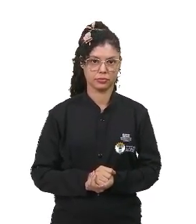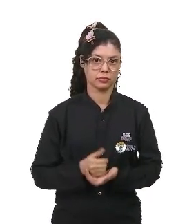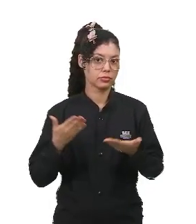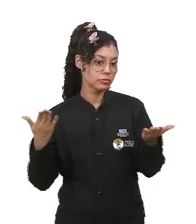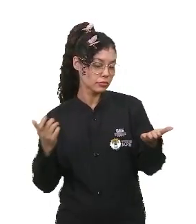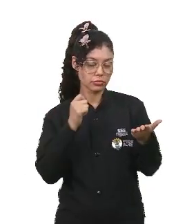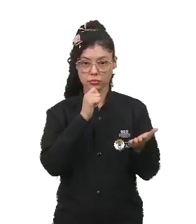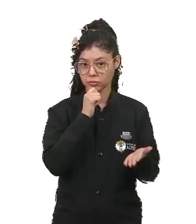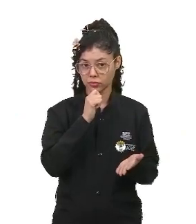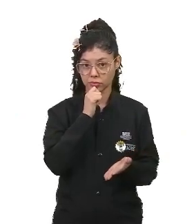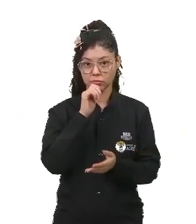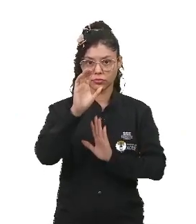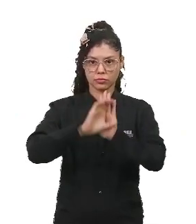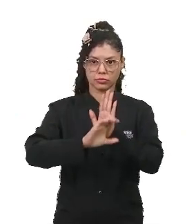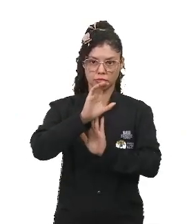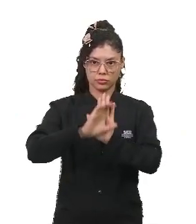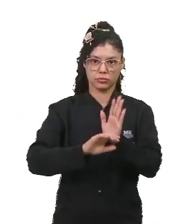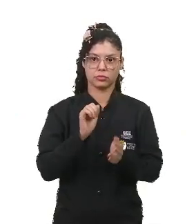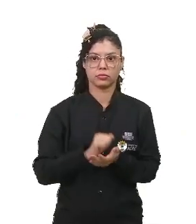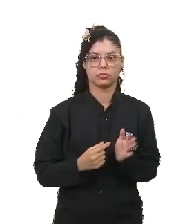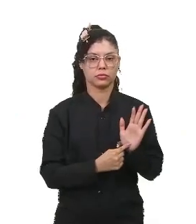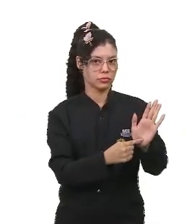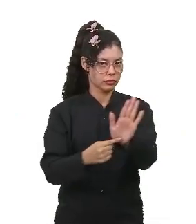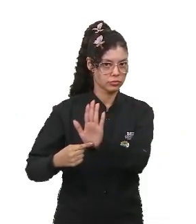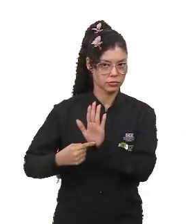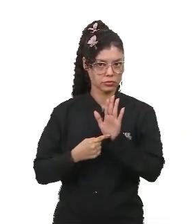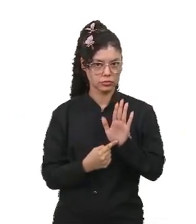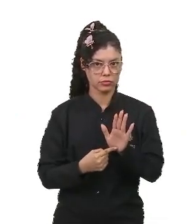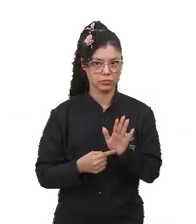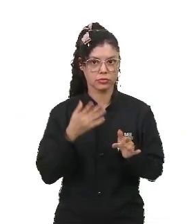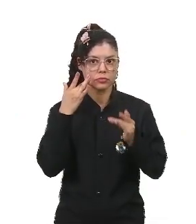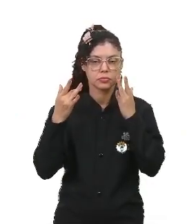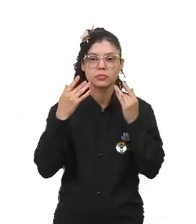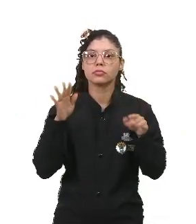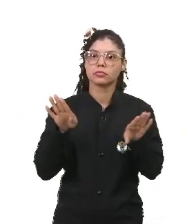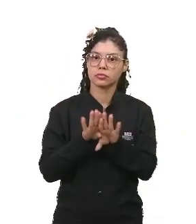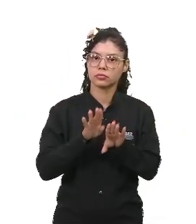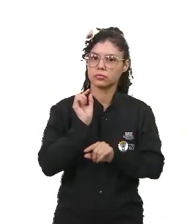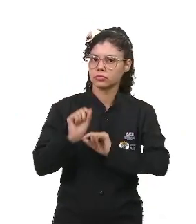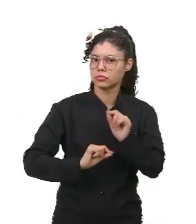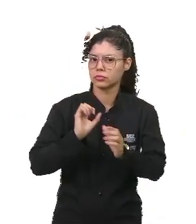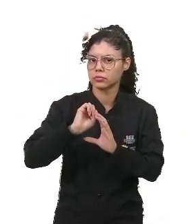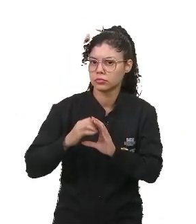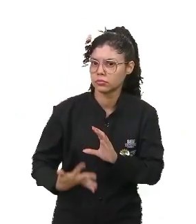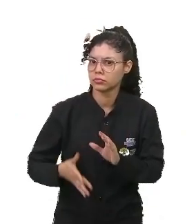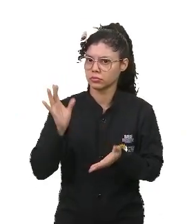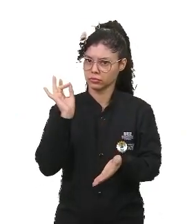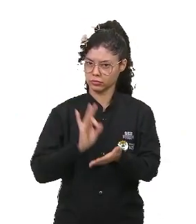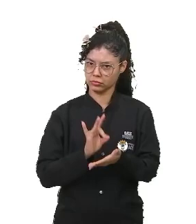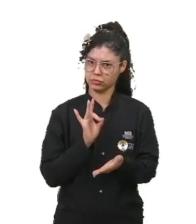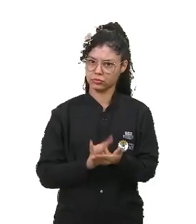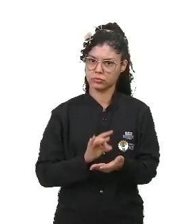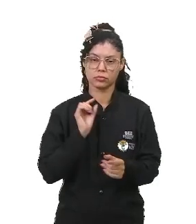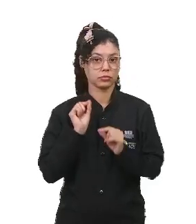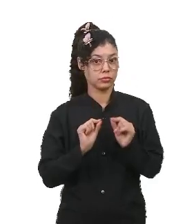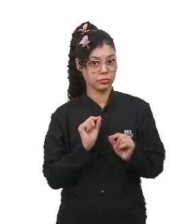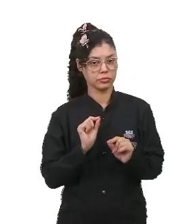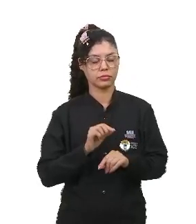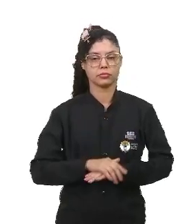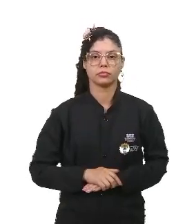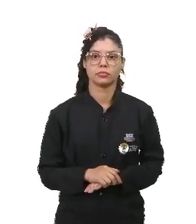Entrando aí no conceito de apresentação teatral, nós temos a característica que é, de fato, a apresentação